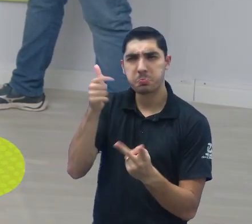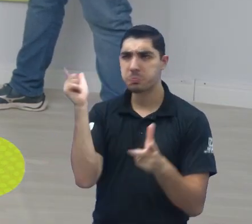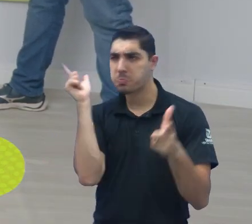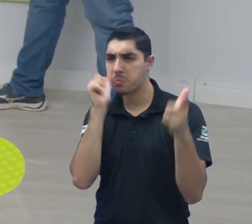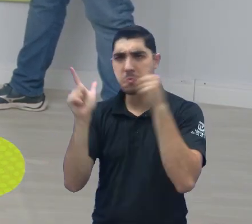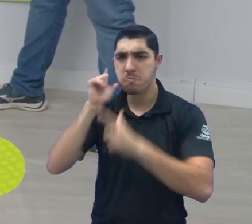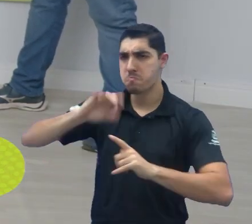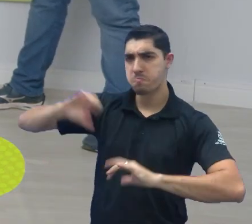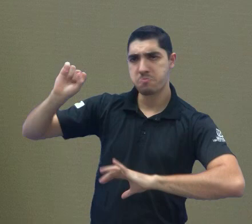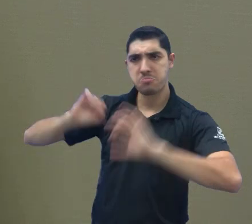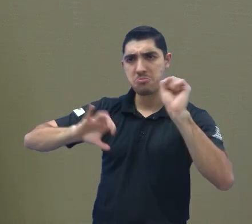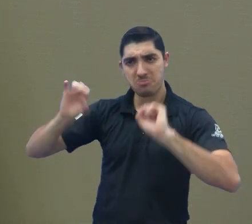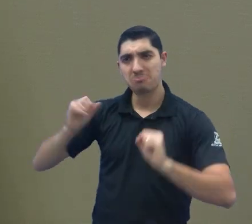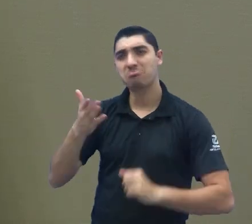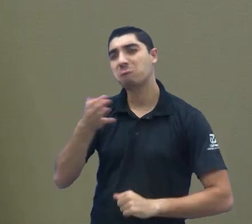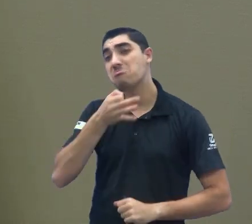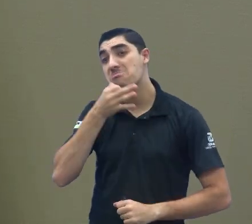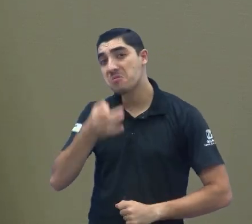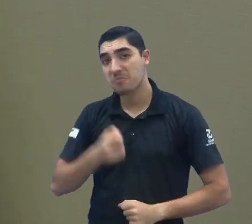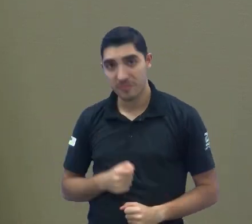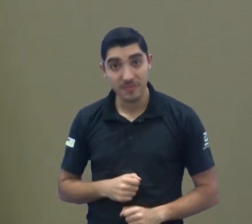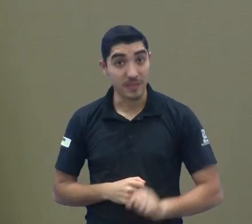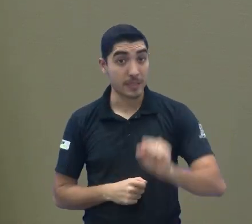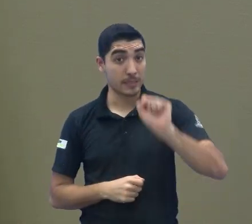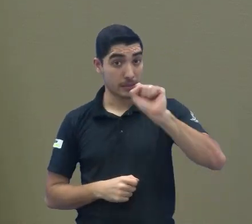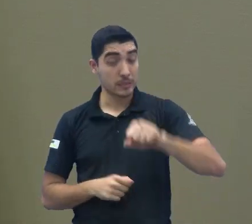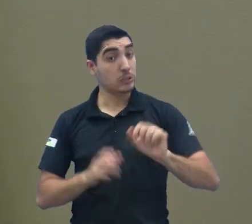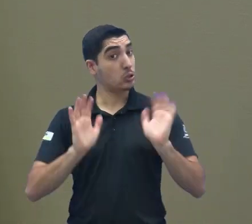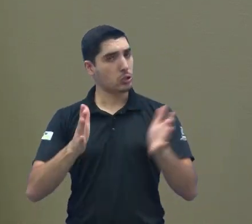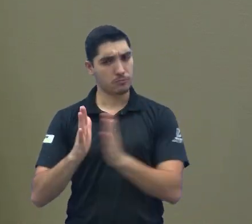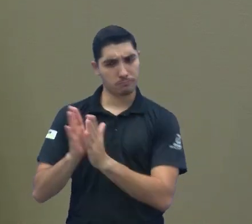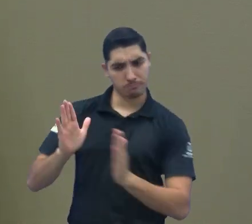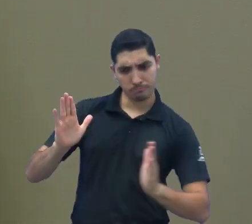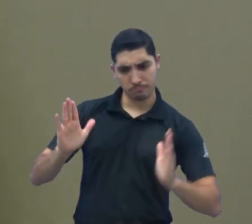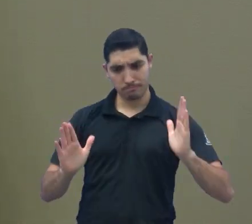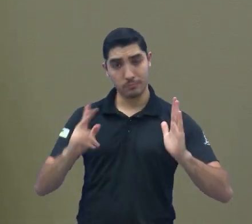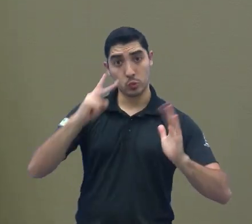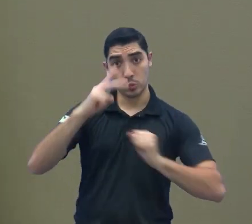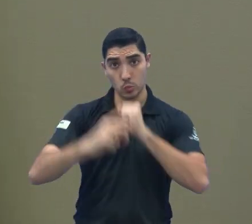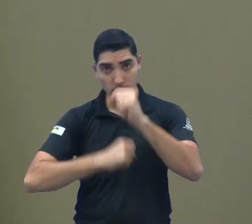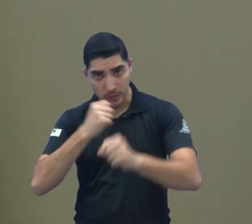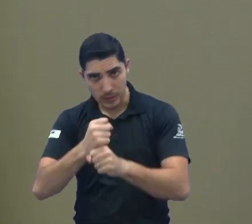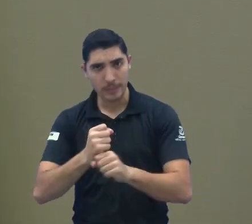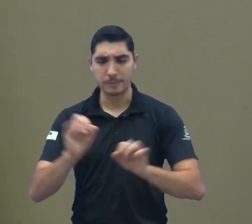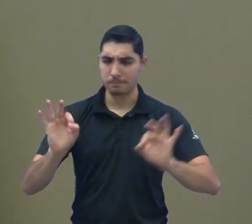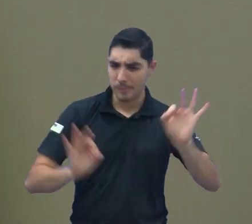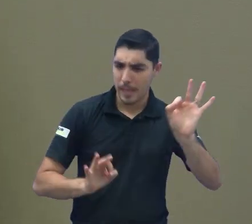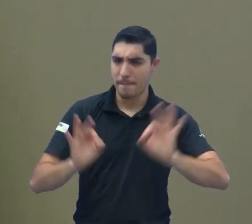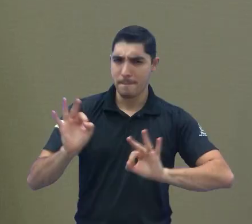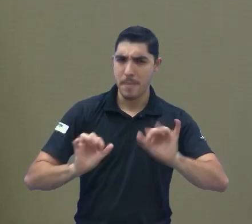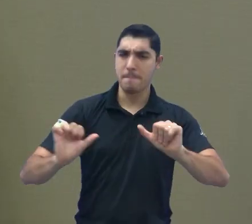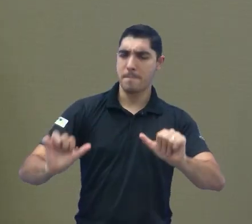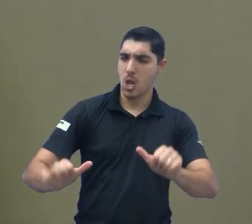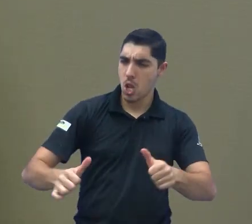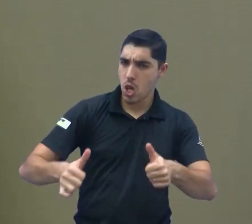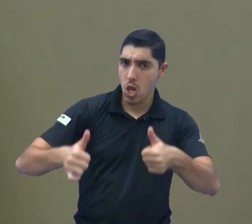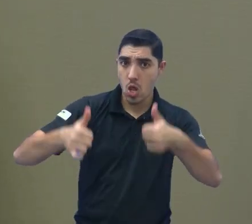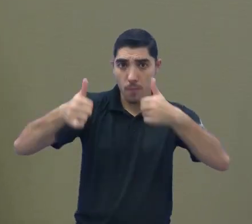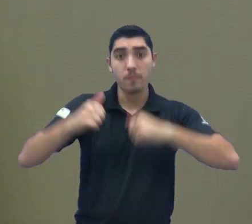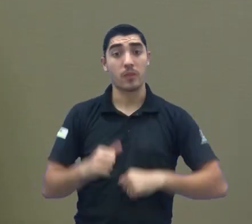expressivos. Sim, a gente vem de 2 anos de construção, de reconstrução, muito positivos, né? A base, pelo 2º